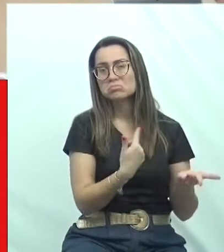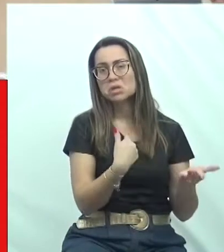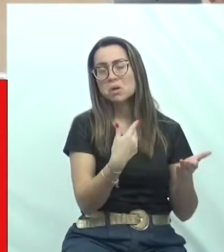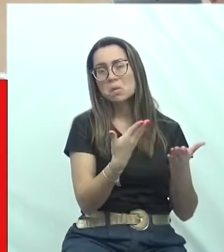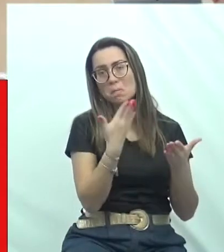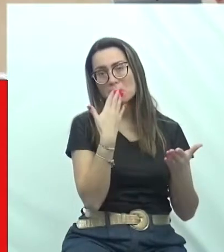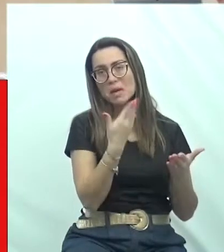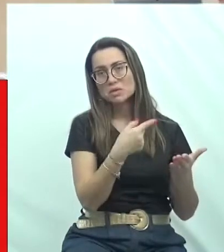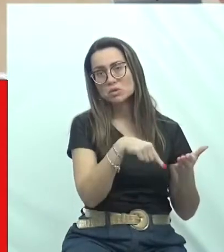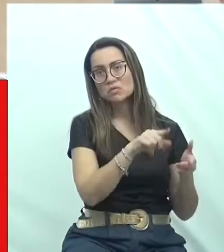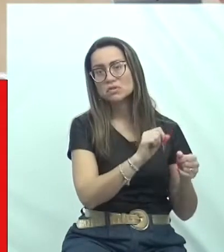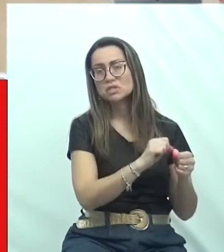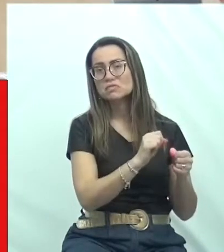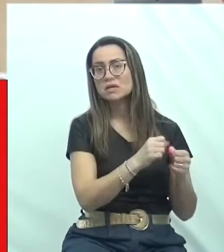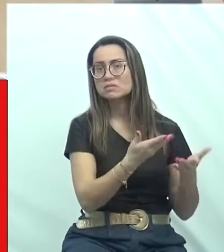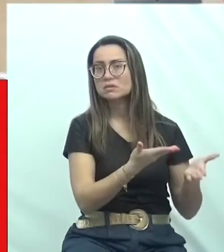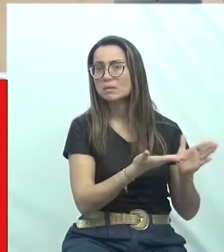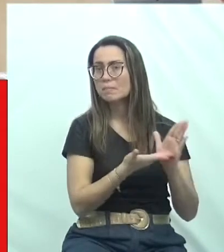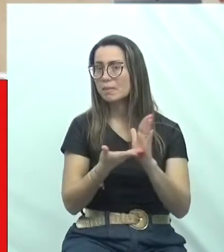até para apresentar para os novos vereadores.